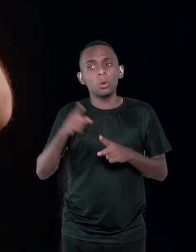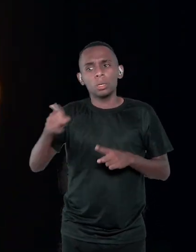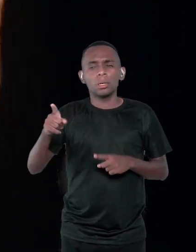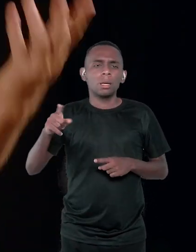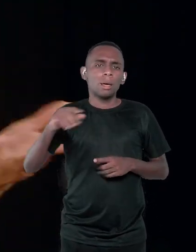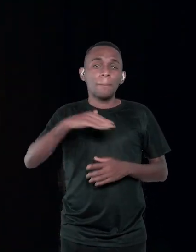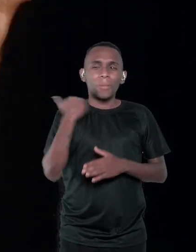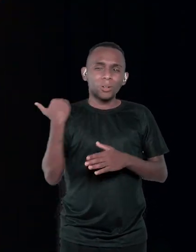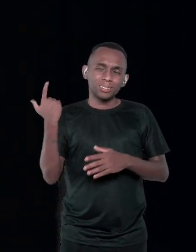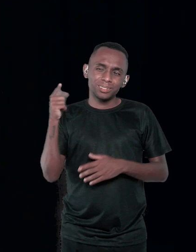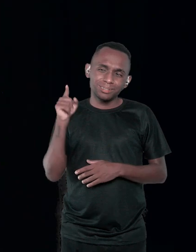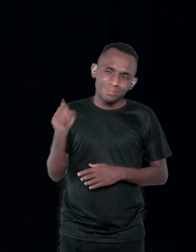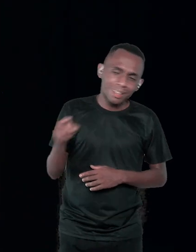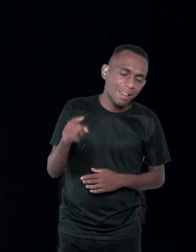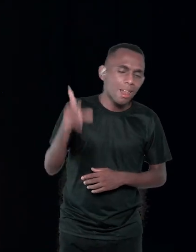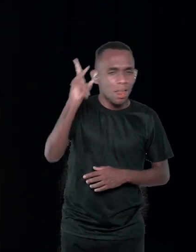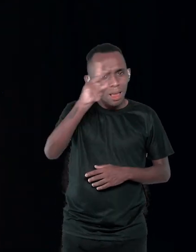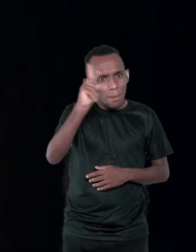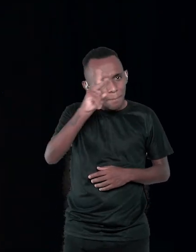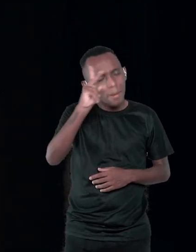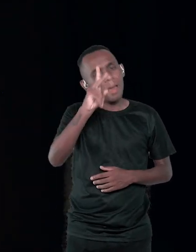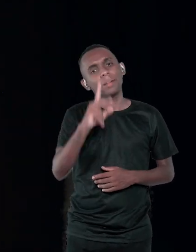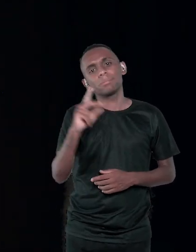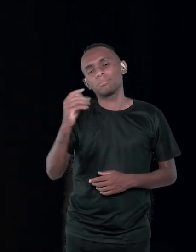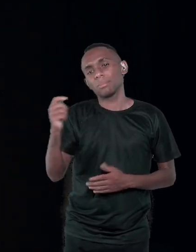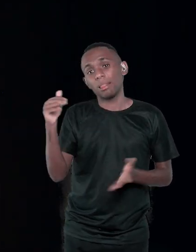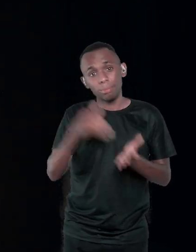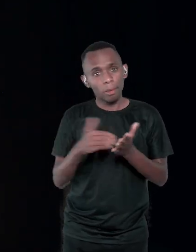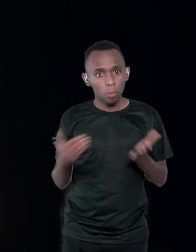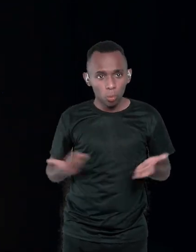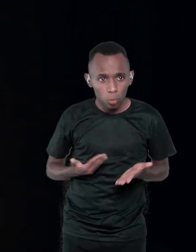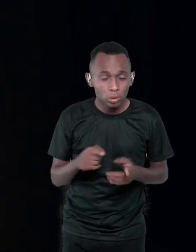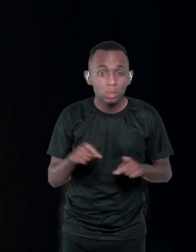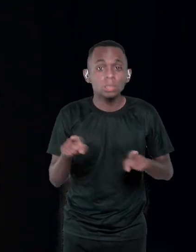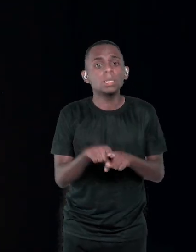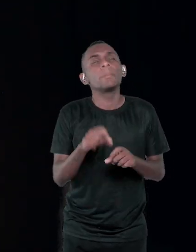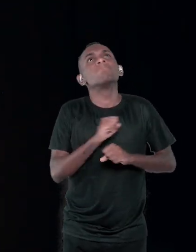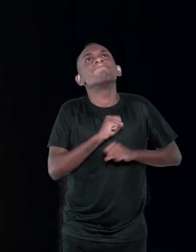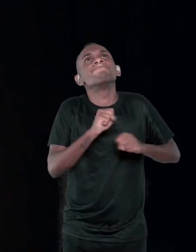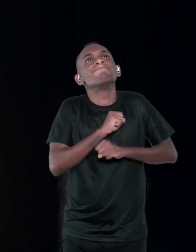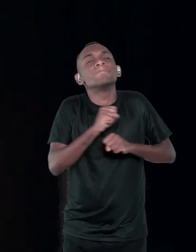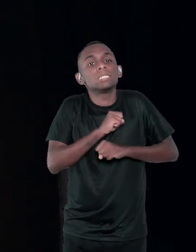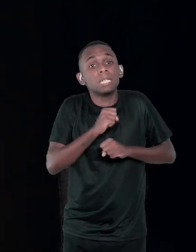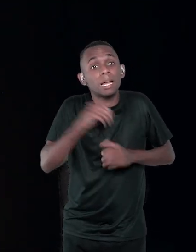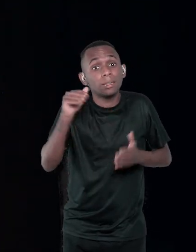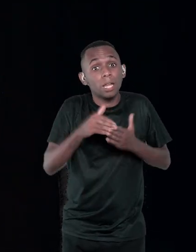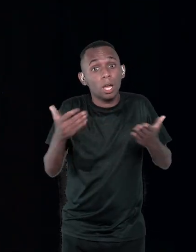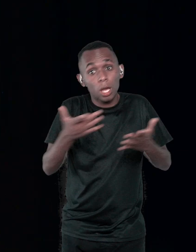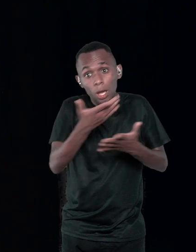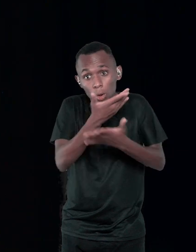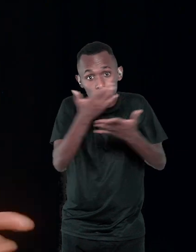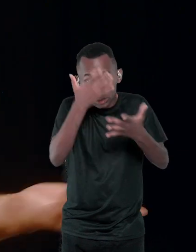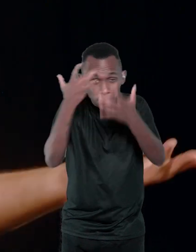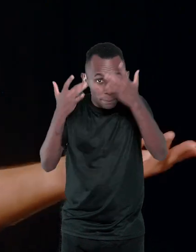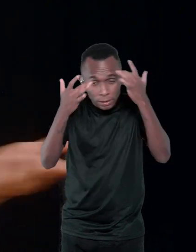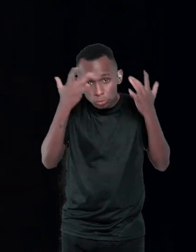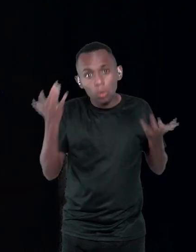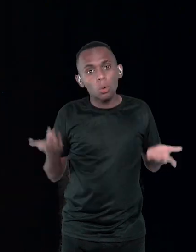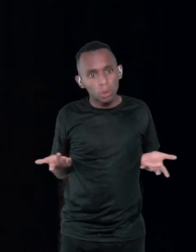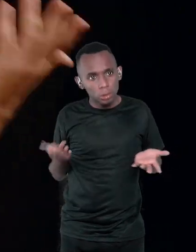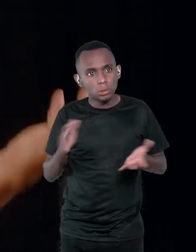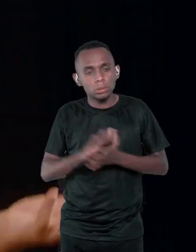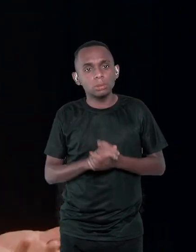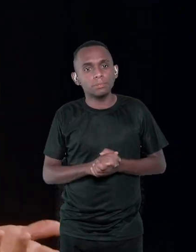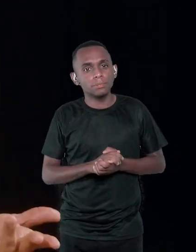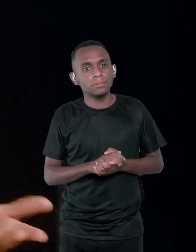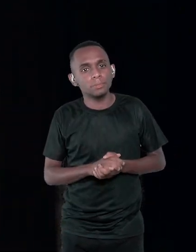lembrada, celebrada a vida na morte, é claro, e de uma paixão que eu vejo até hoje nas pessoas. Gente que recebe o direct, essa